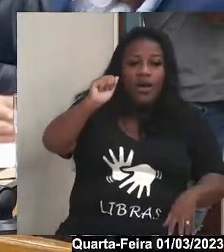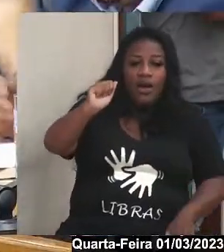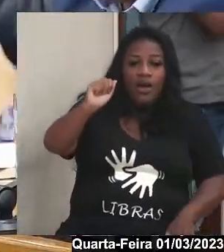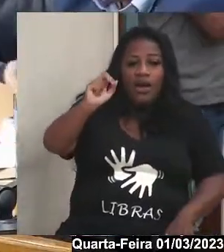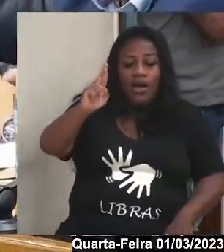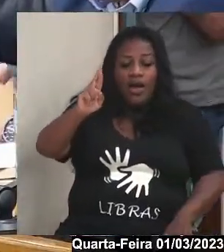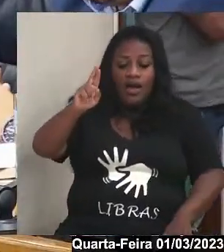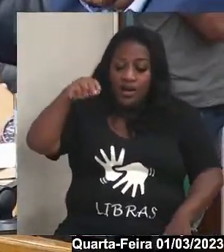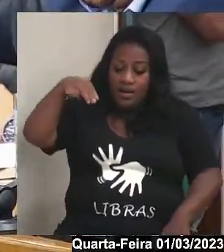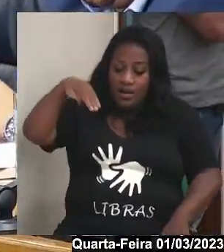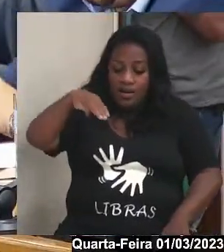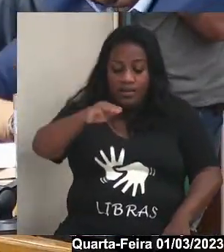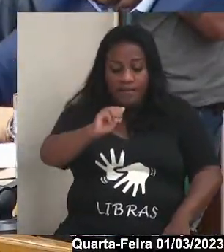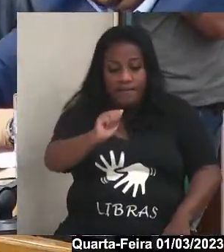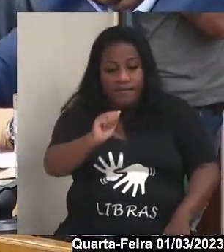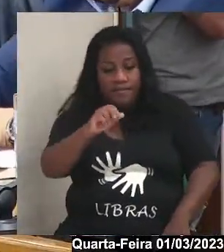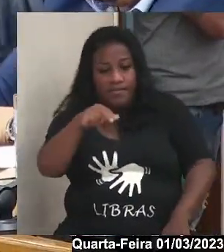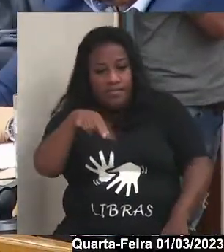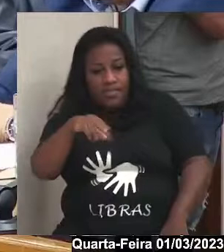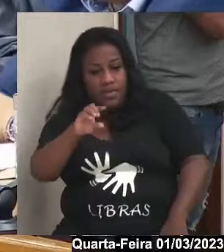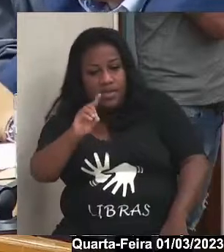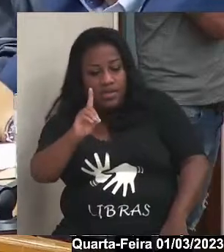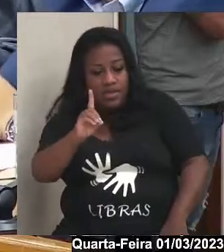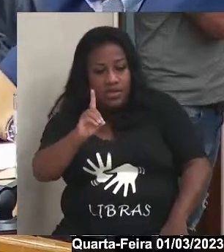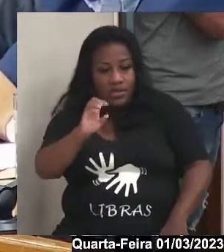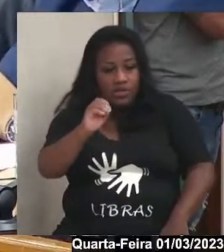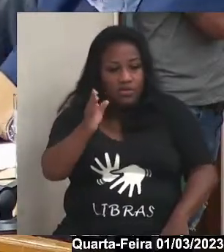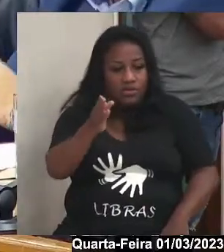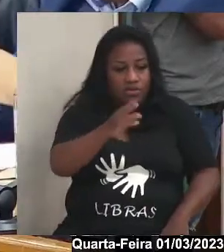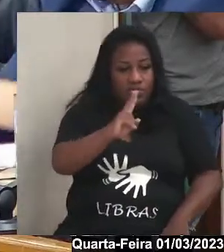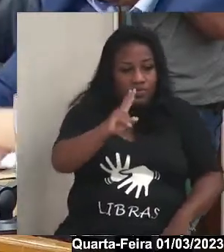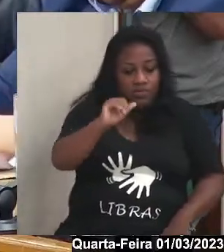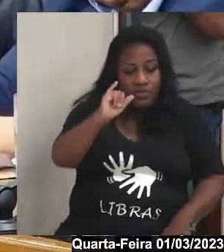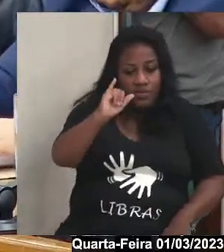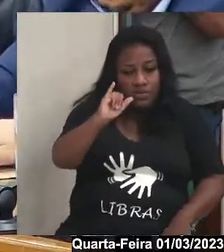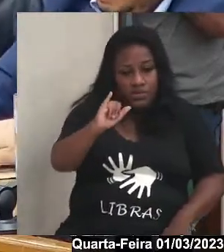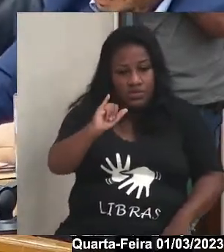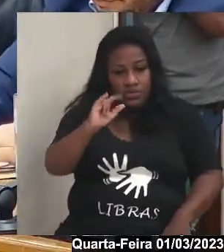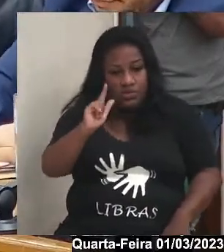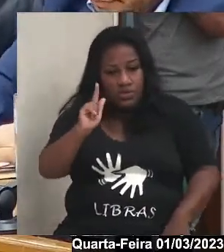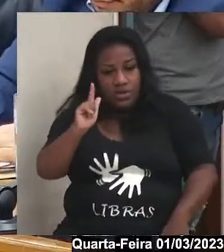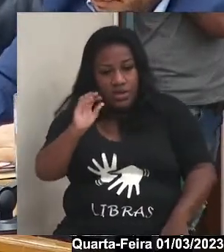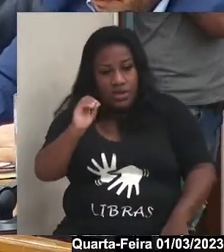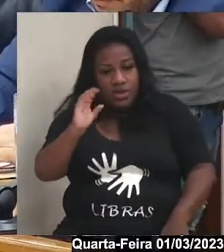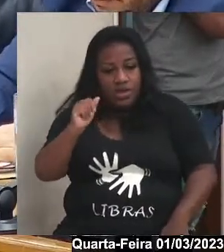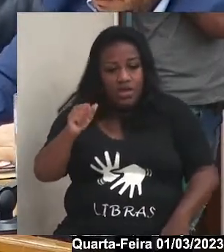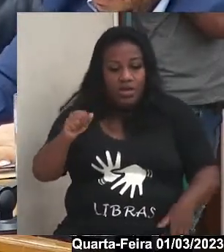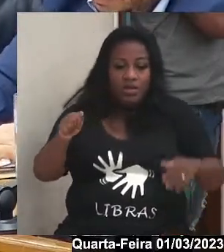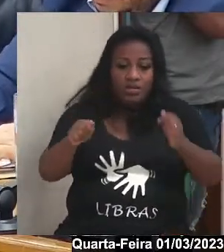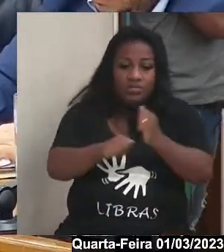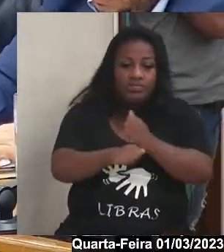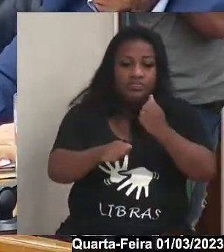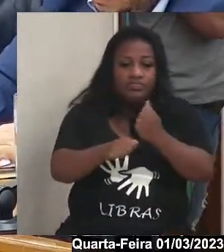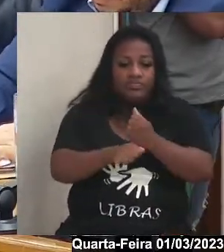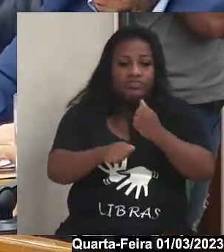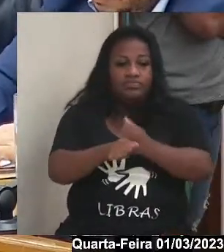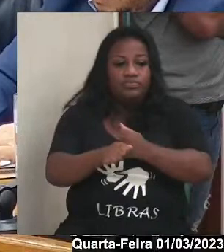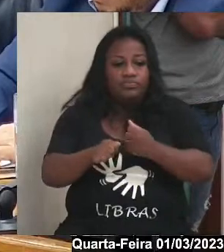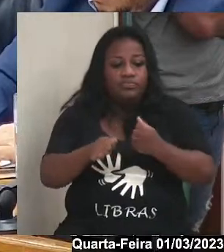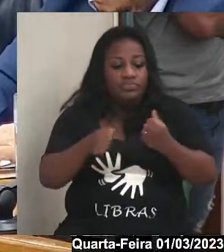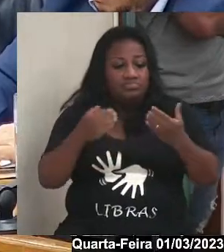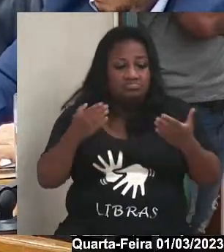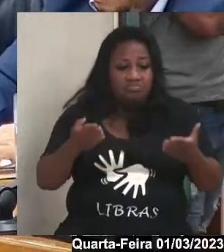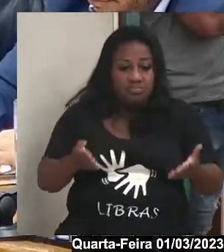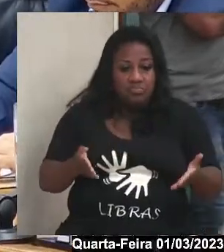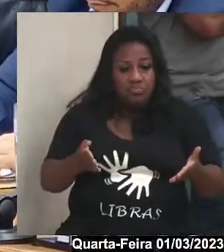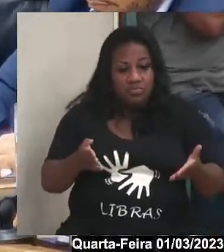Armando Vidigal, eu tive o prazer de, antes, quando nós entramos, a primeira obra que foi lá, eu